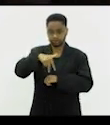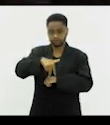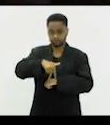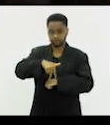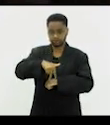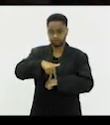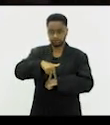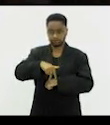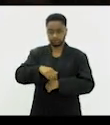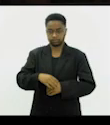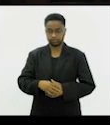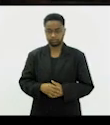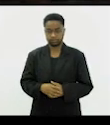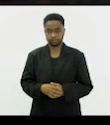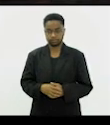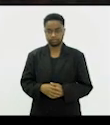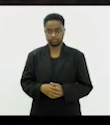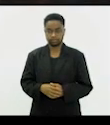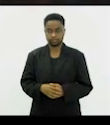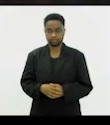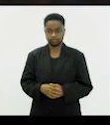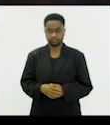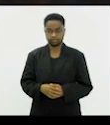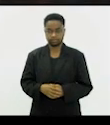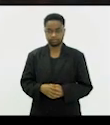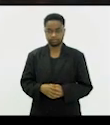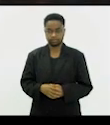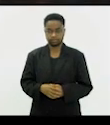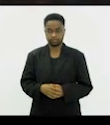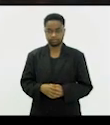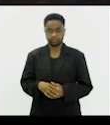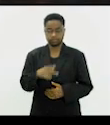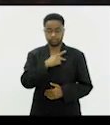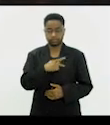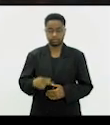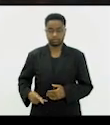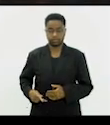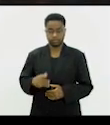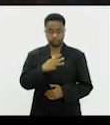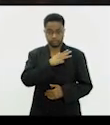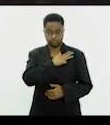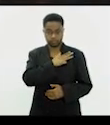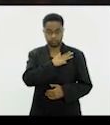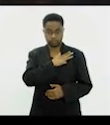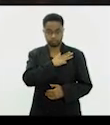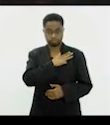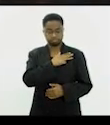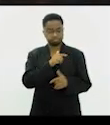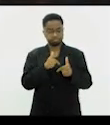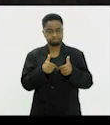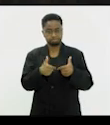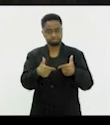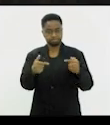É impossível. E o Lula está sendo mais Lula do que nunca.